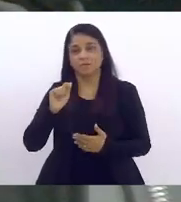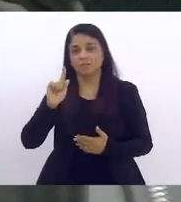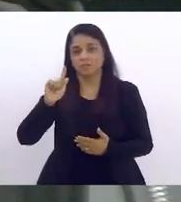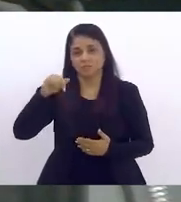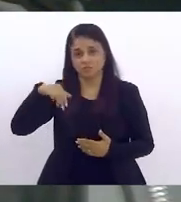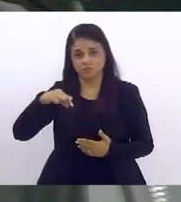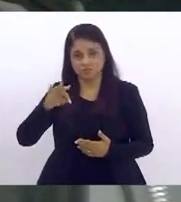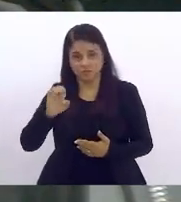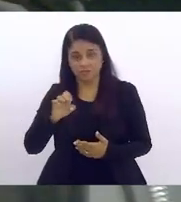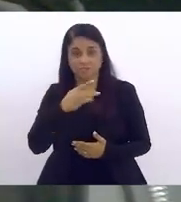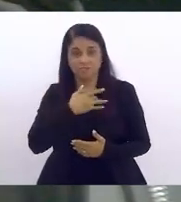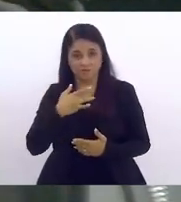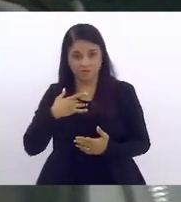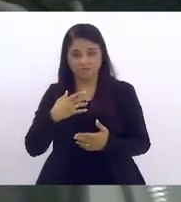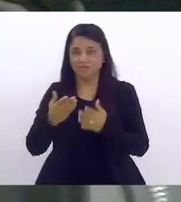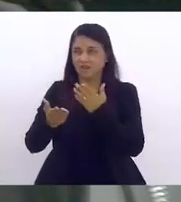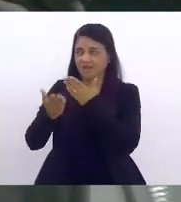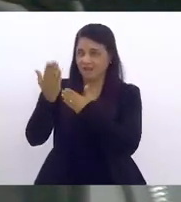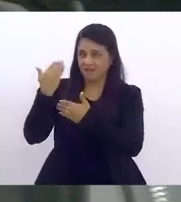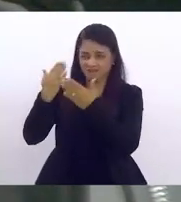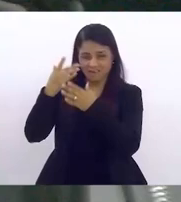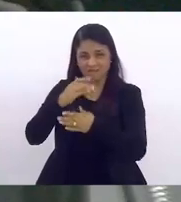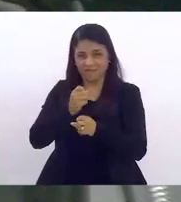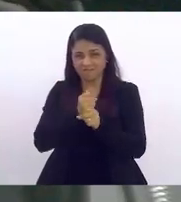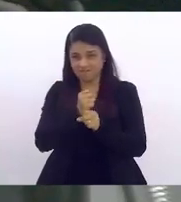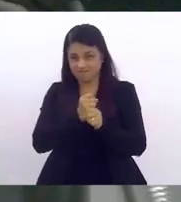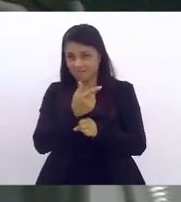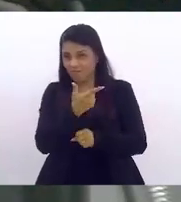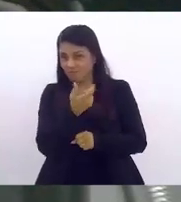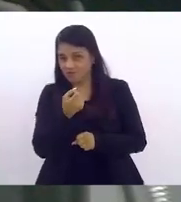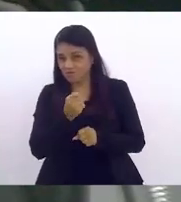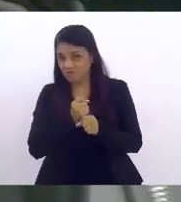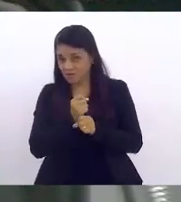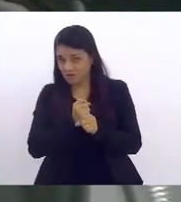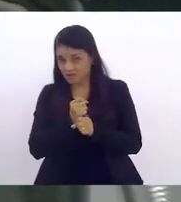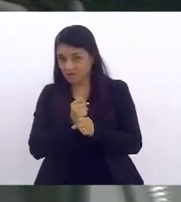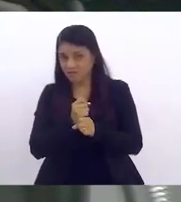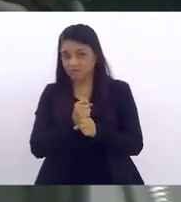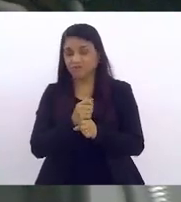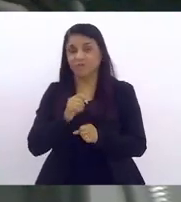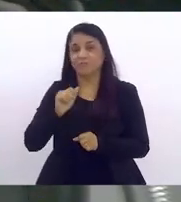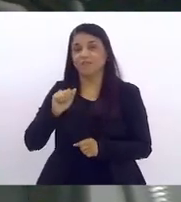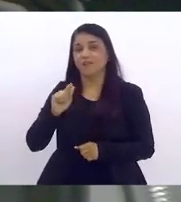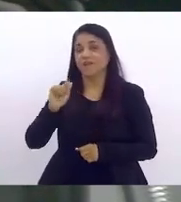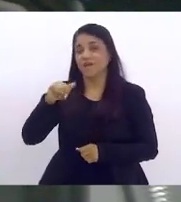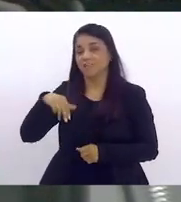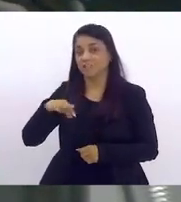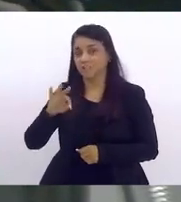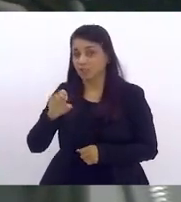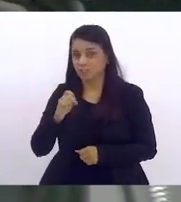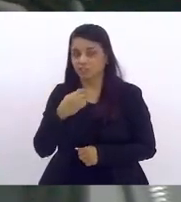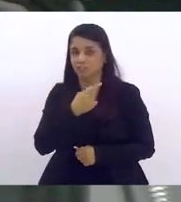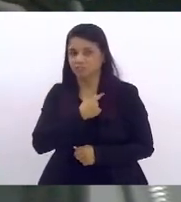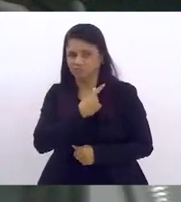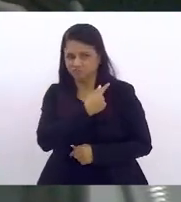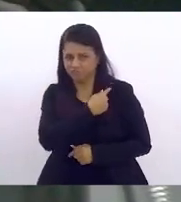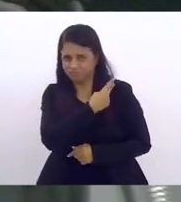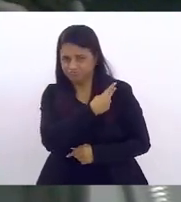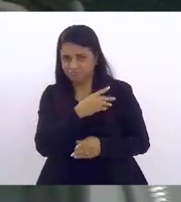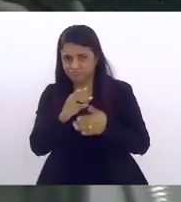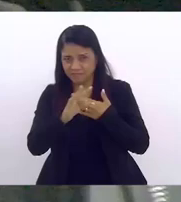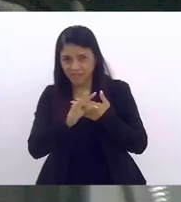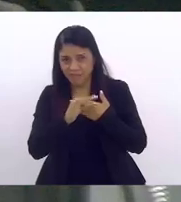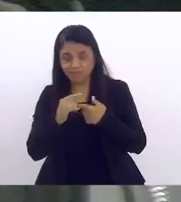aqui. Lá atrás, há 20 anos atrás, ninguém dizia que o agente comunitário tinha que ser técnico. Era a gente que brigou por